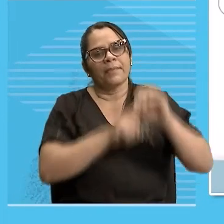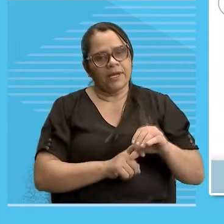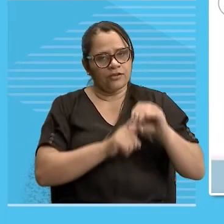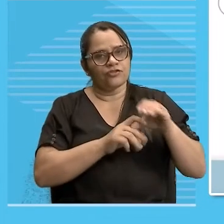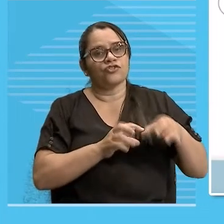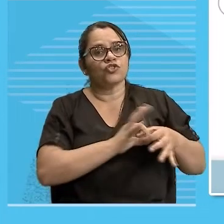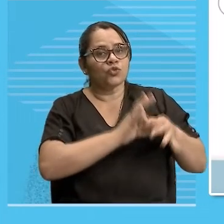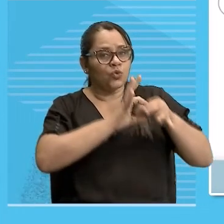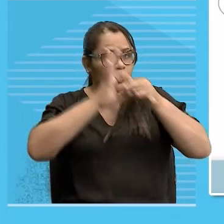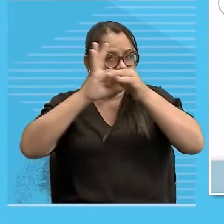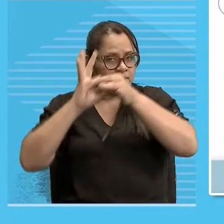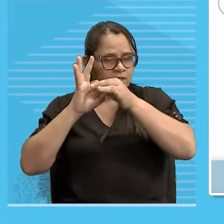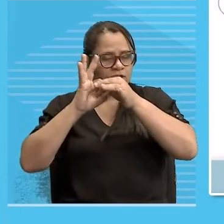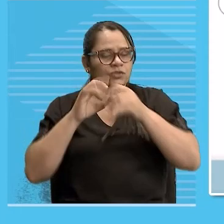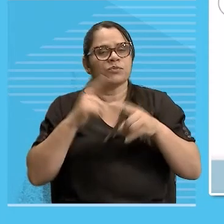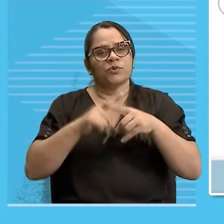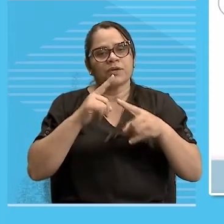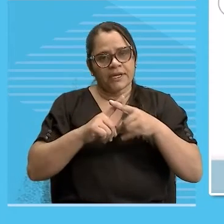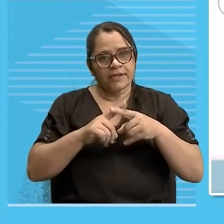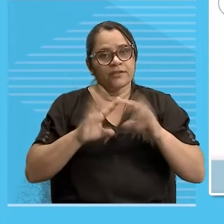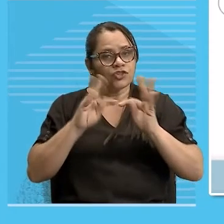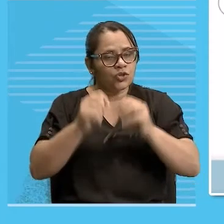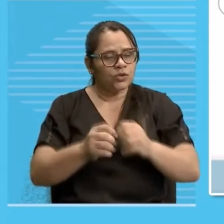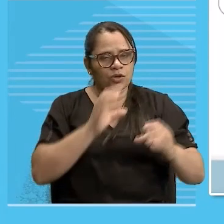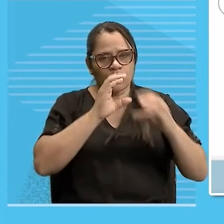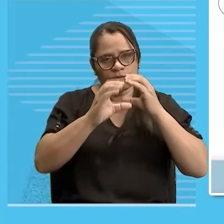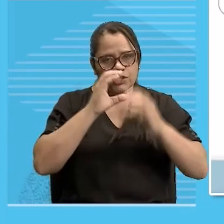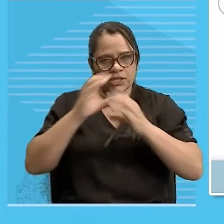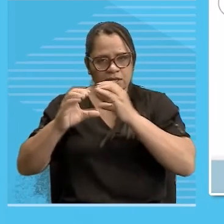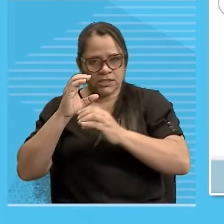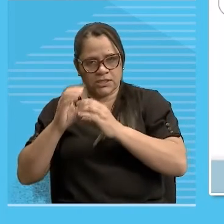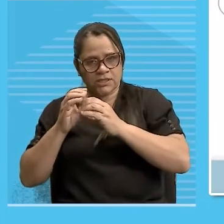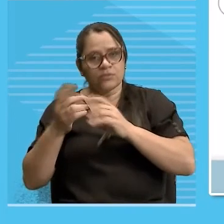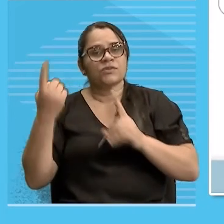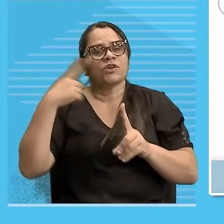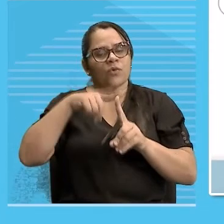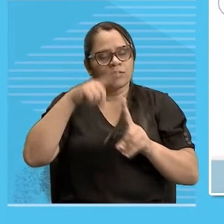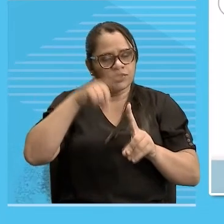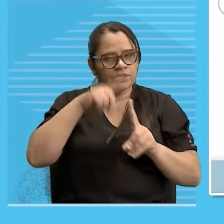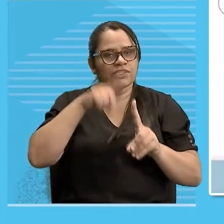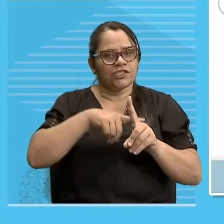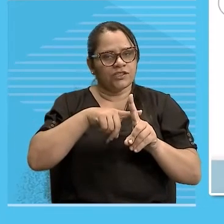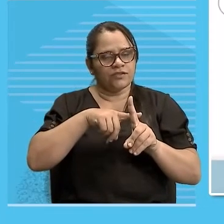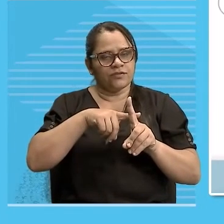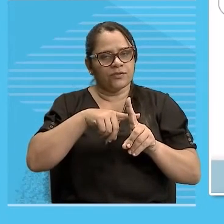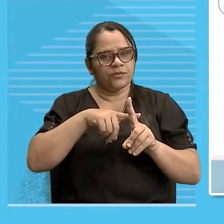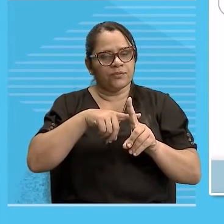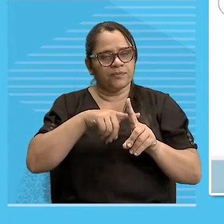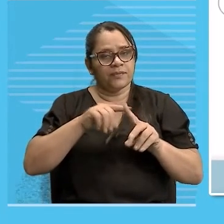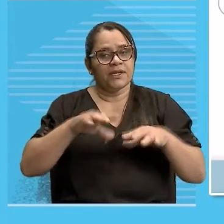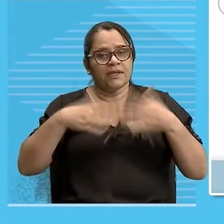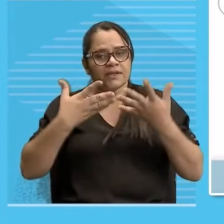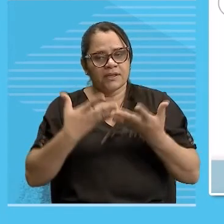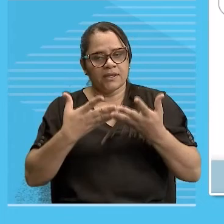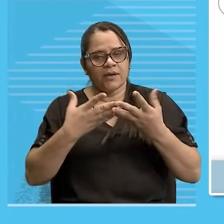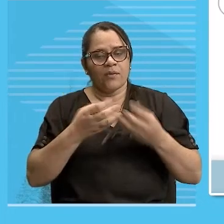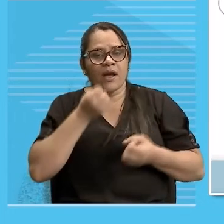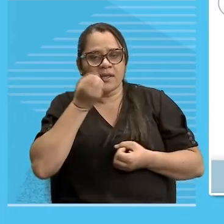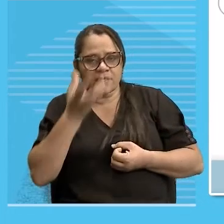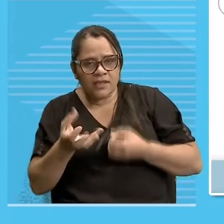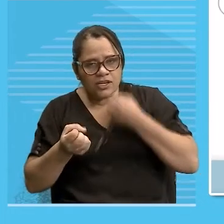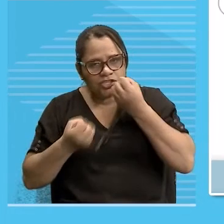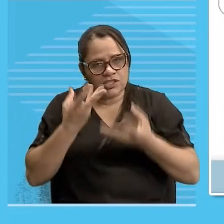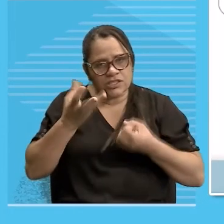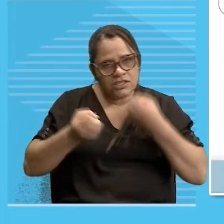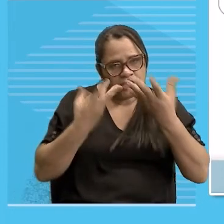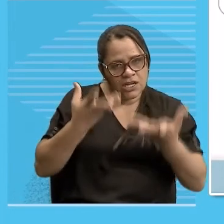quê? Toda comunicação ela é feita com uma intenção, você sabe. Né? Então, a interjeição vai aparecer